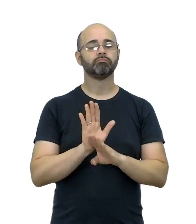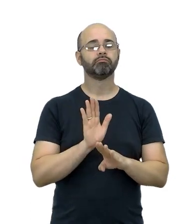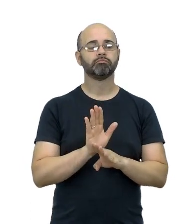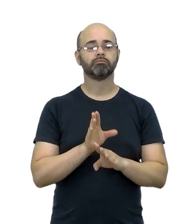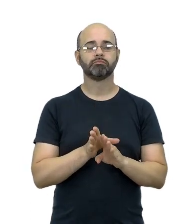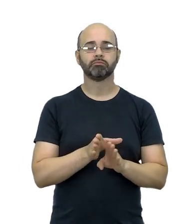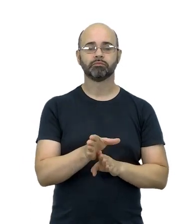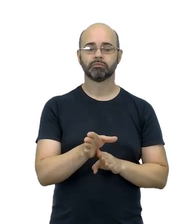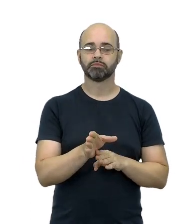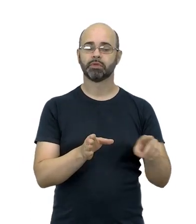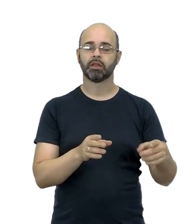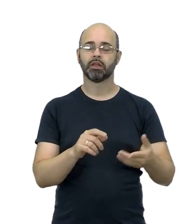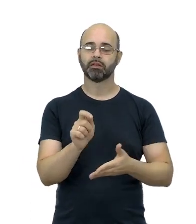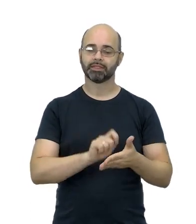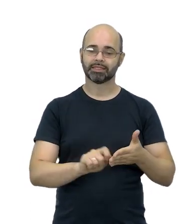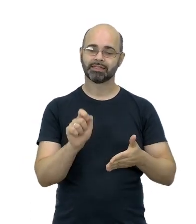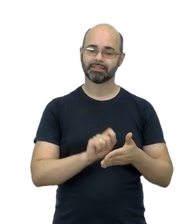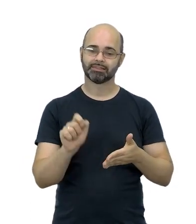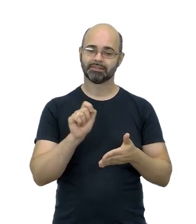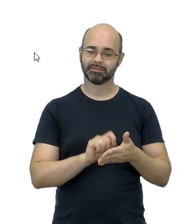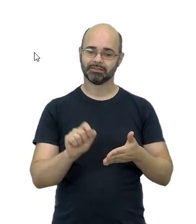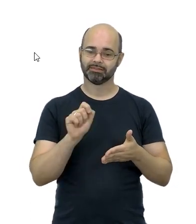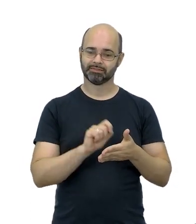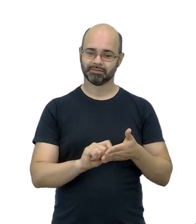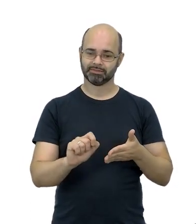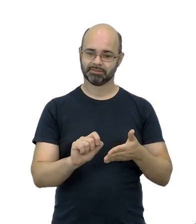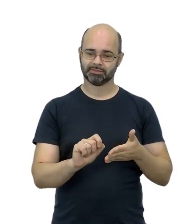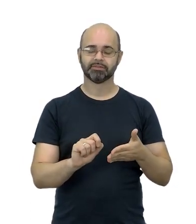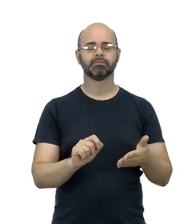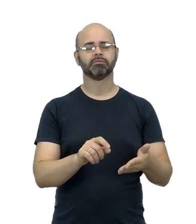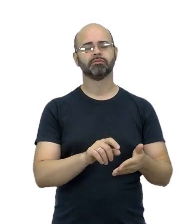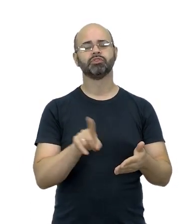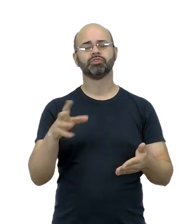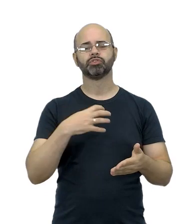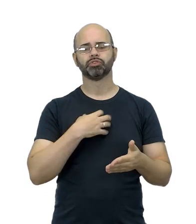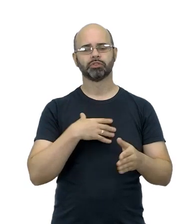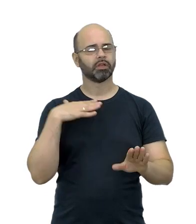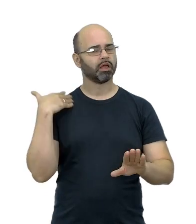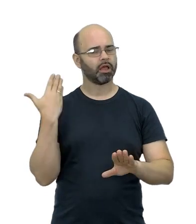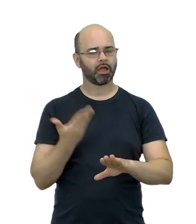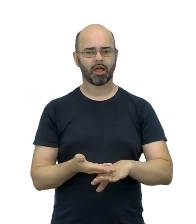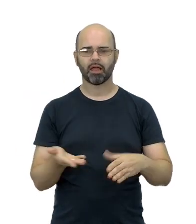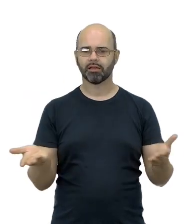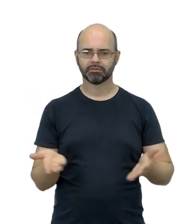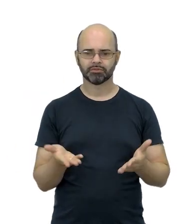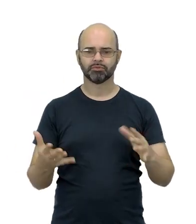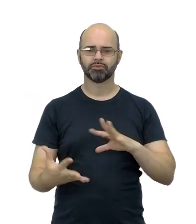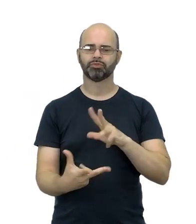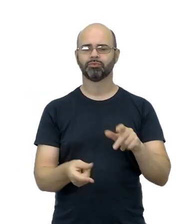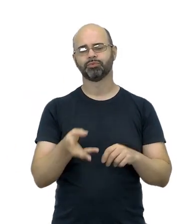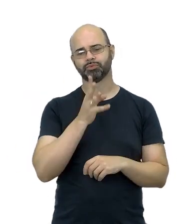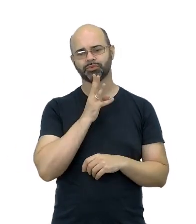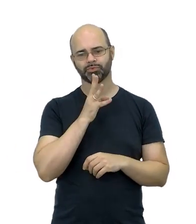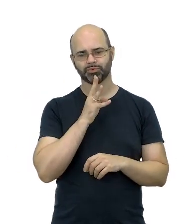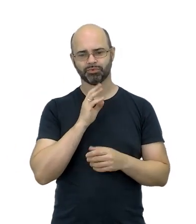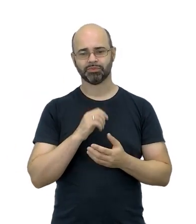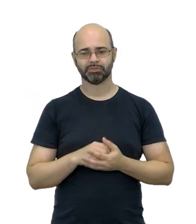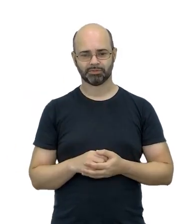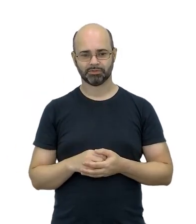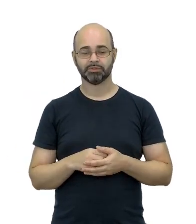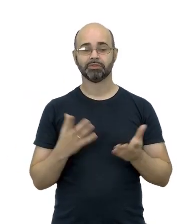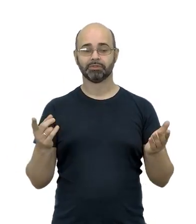escrita dessa pesquisa que até hoje ela é muito reconhecida no mundo inteiro. E para isso a gente tem 5